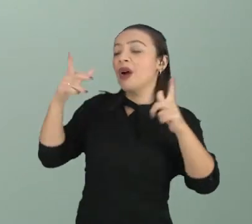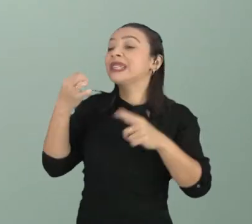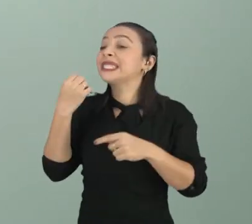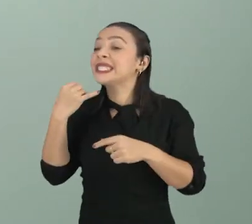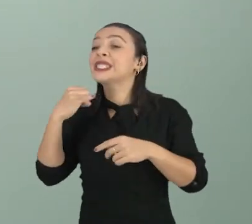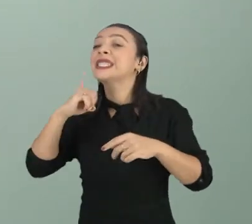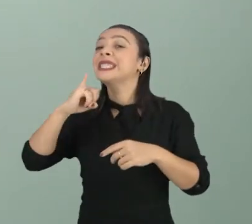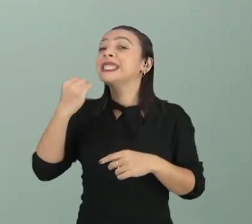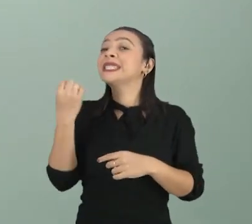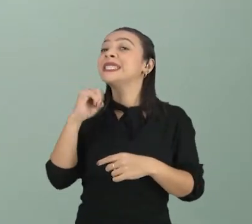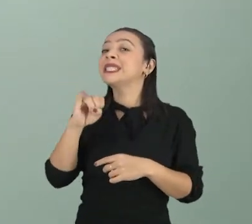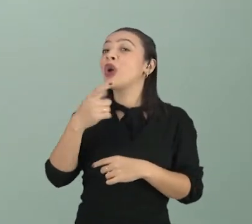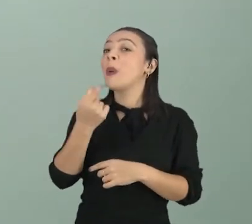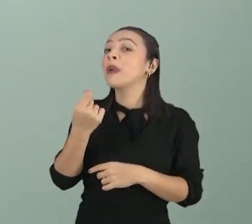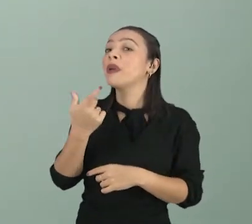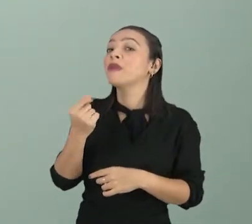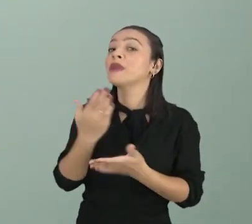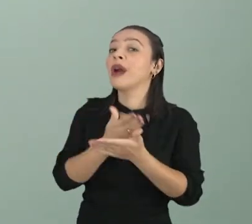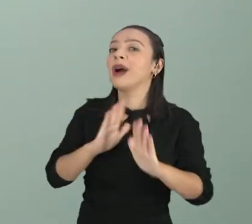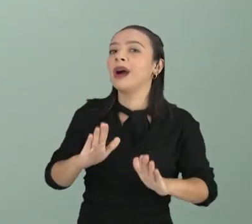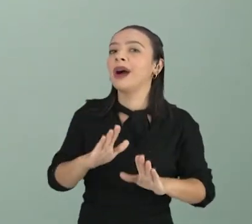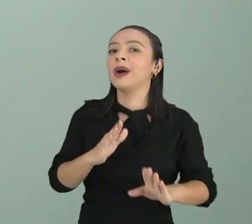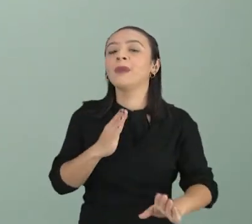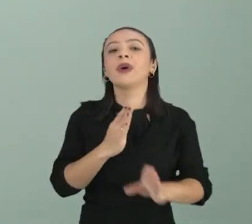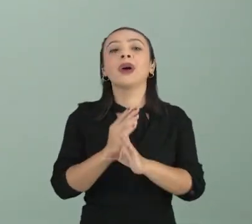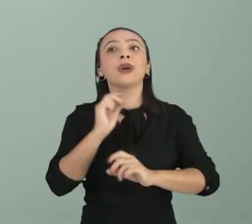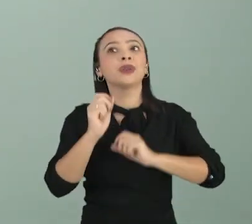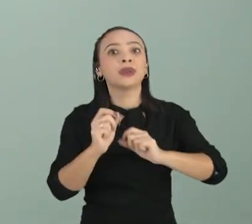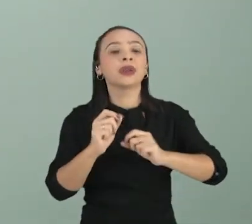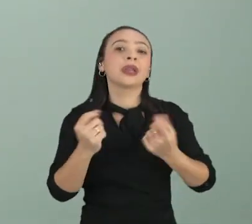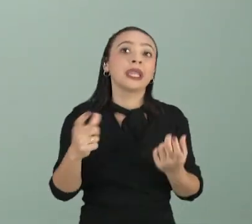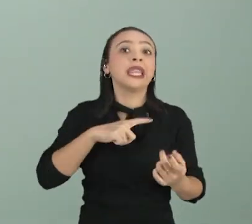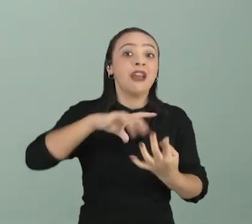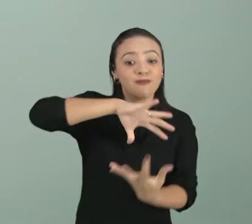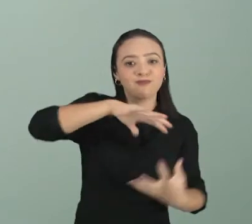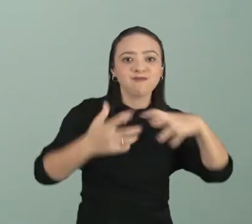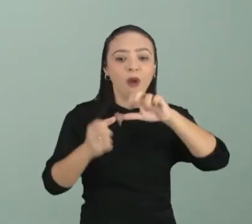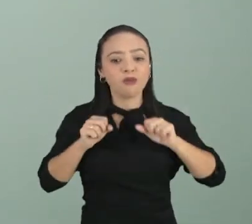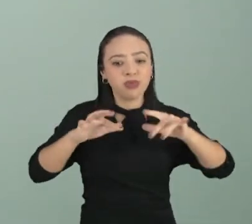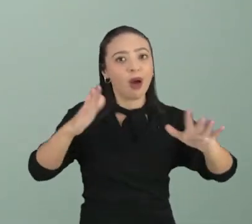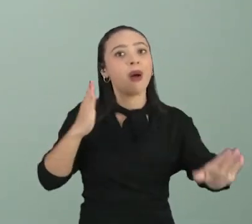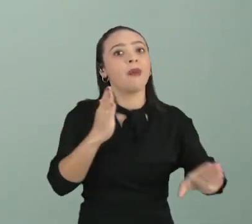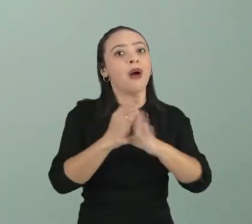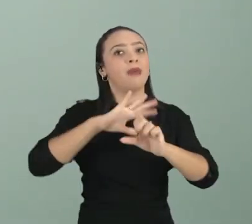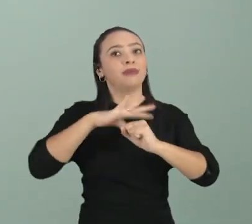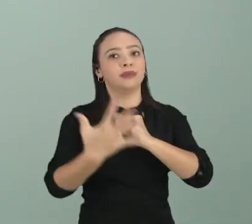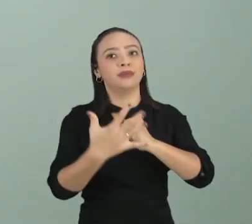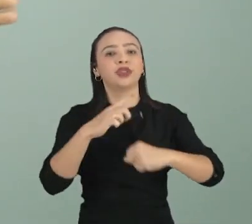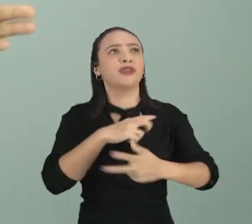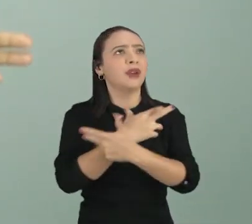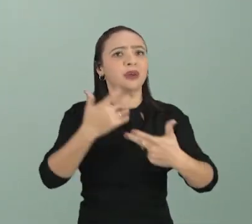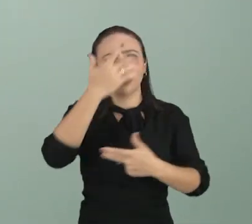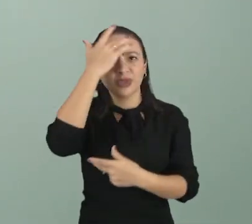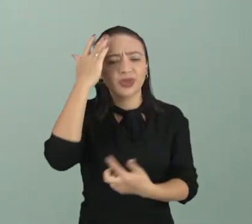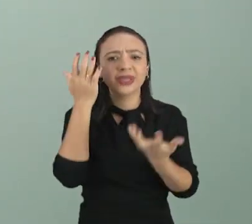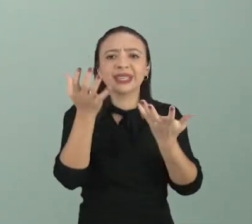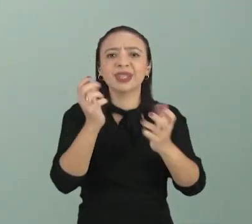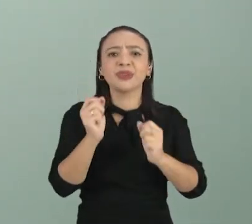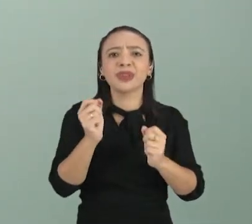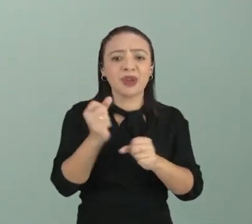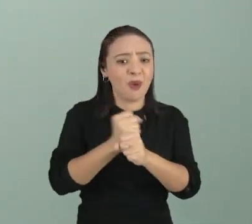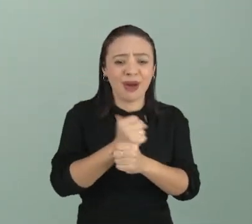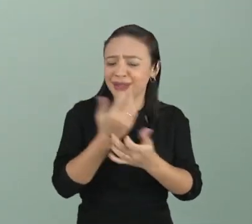acabar. 2020 foi marcado pela pandemia ocasionada pelo novo coronavírus. Muitas pessoas tinham esse discurso que queriam logo que o